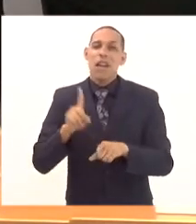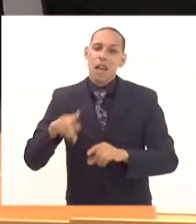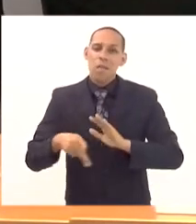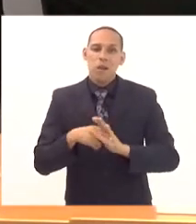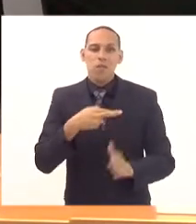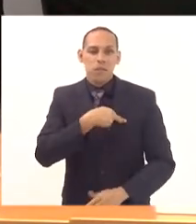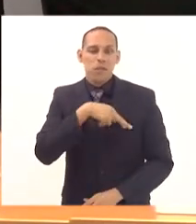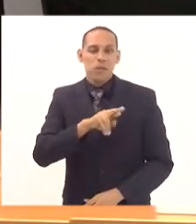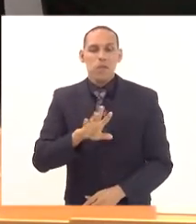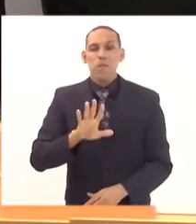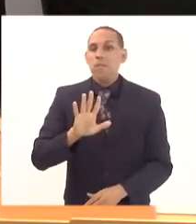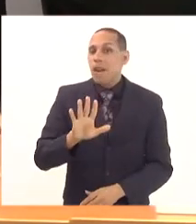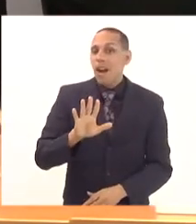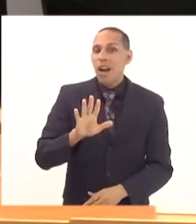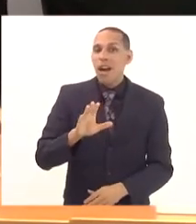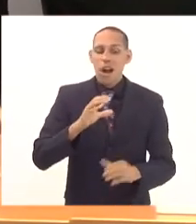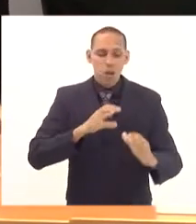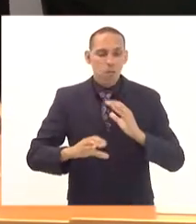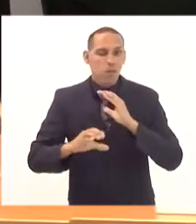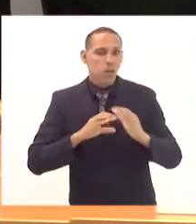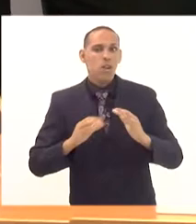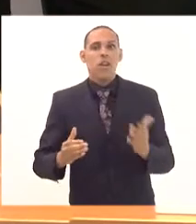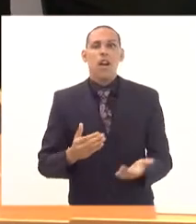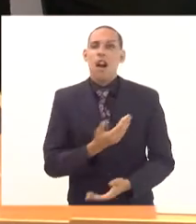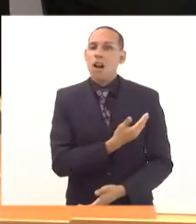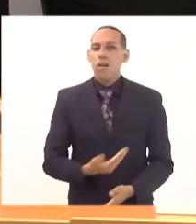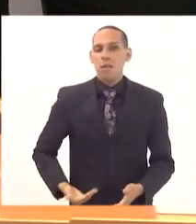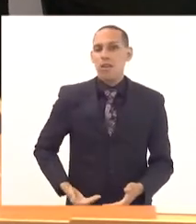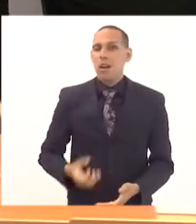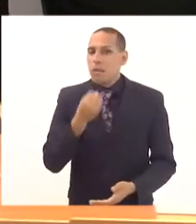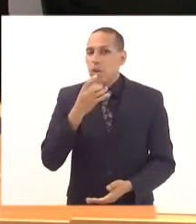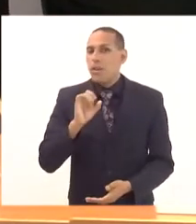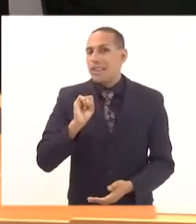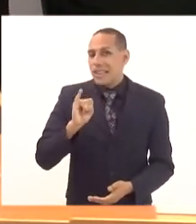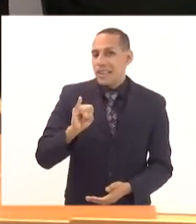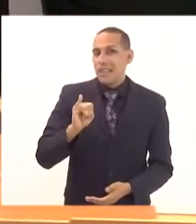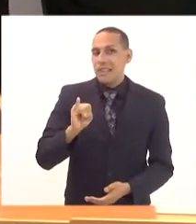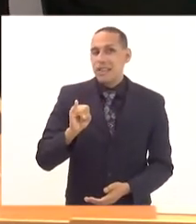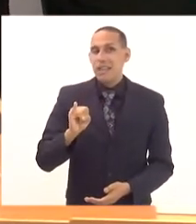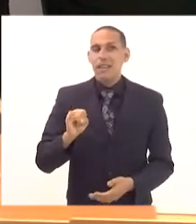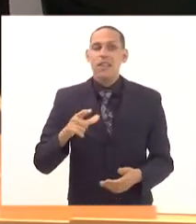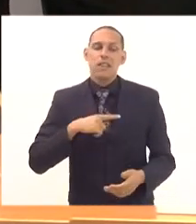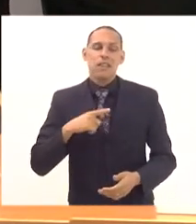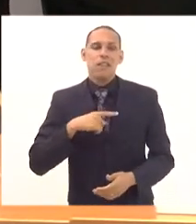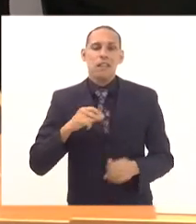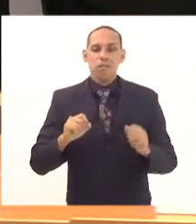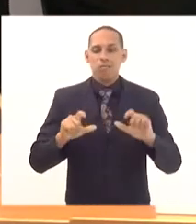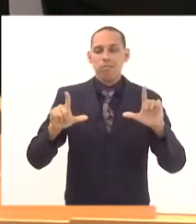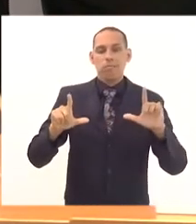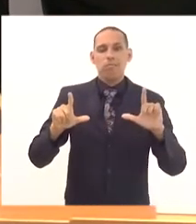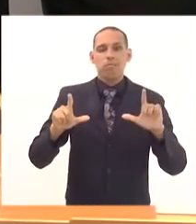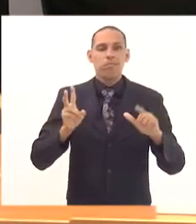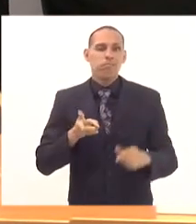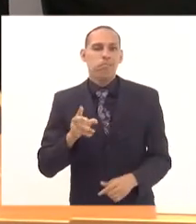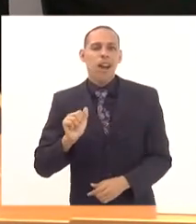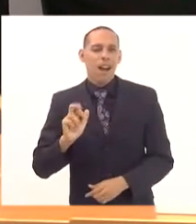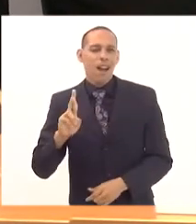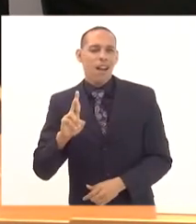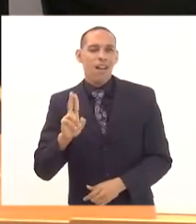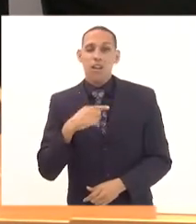comunicação pública só faz sentido se seus veículos estiverem no ar não podemos abrir mão de nenhuma frequência